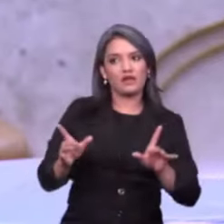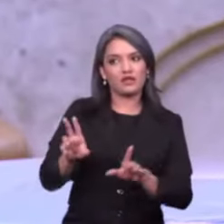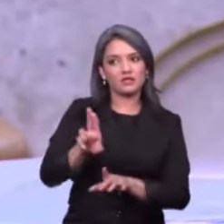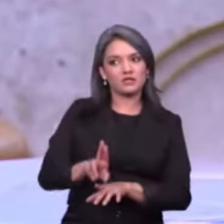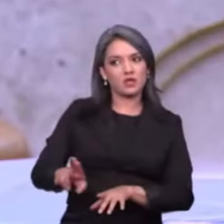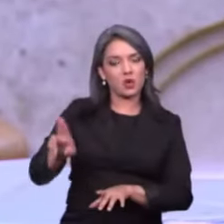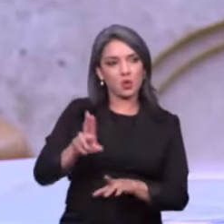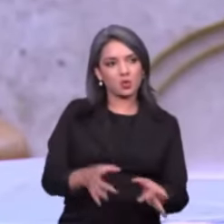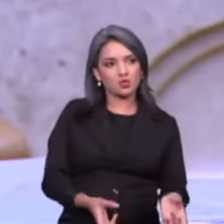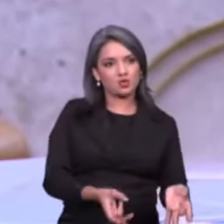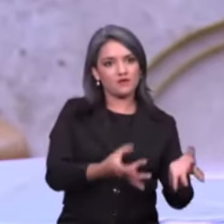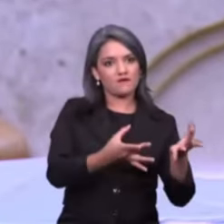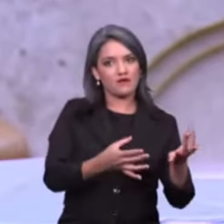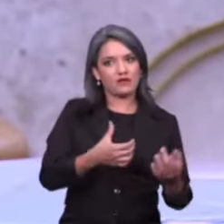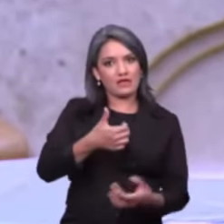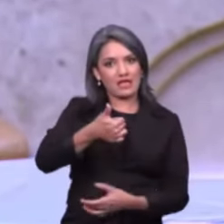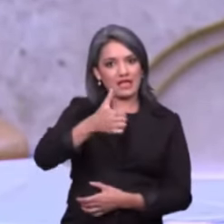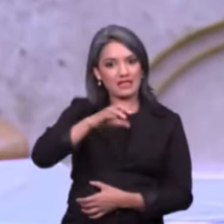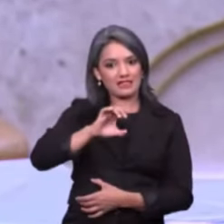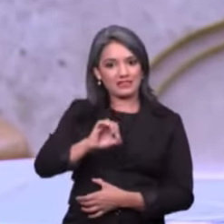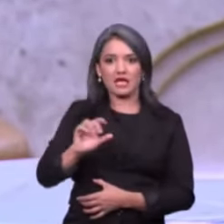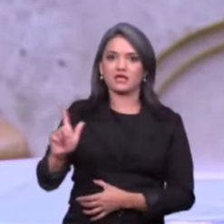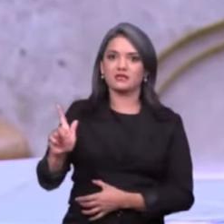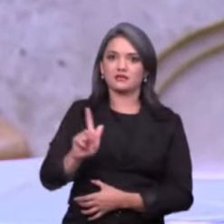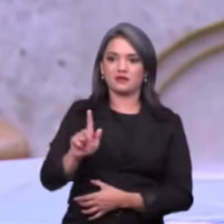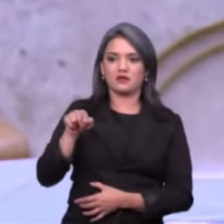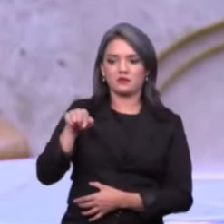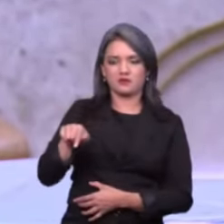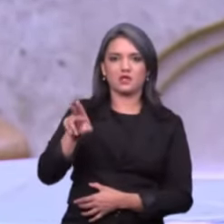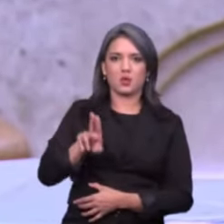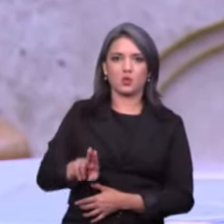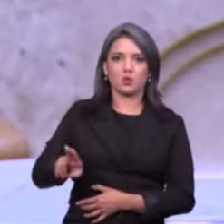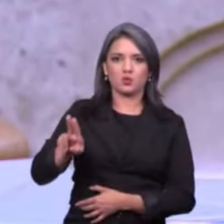em 10 gramas.